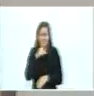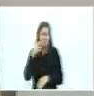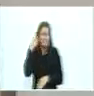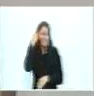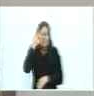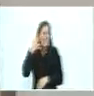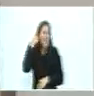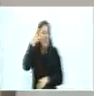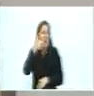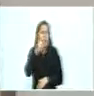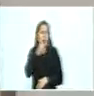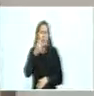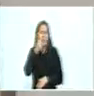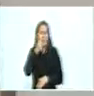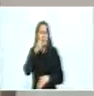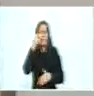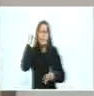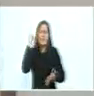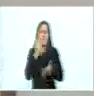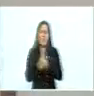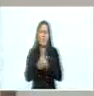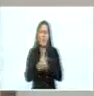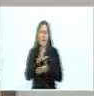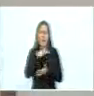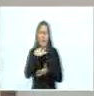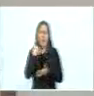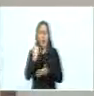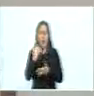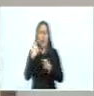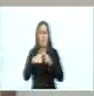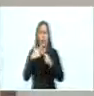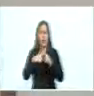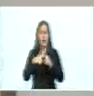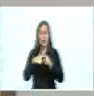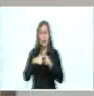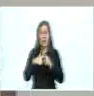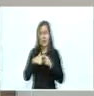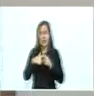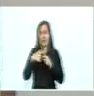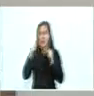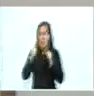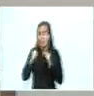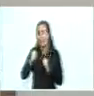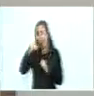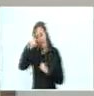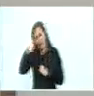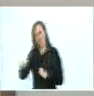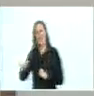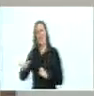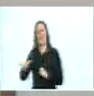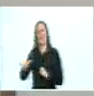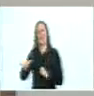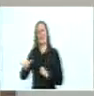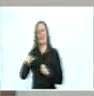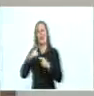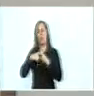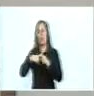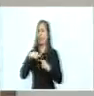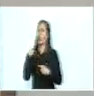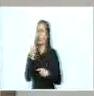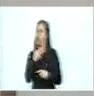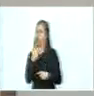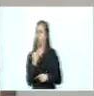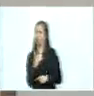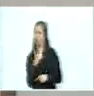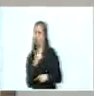as comete toda vez que morre alguém por uma causa evitável. Nós sabemos que nós não temos controle sobre a vida,